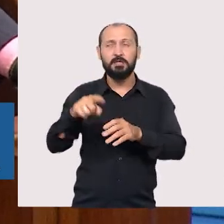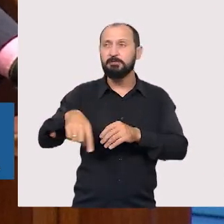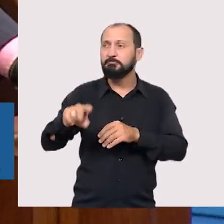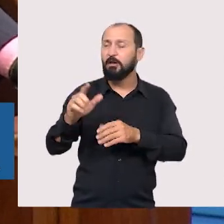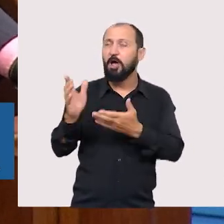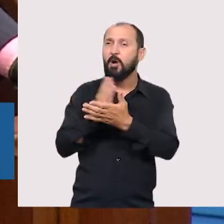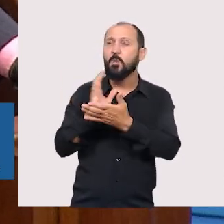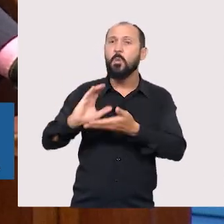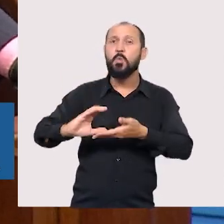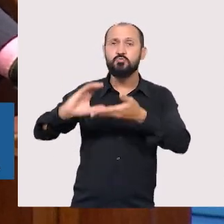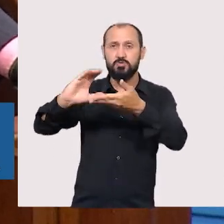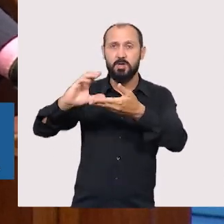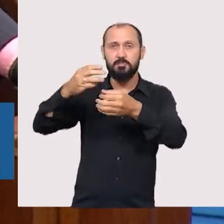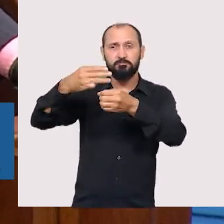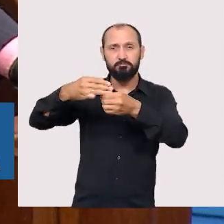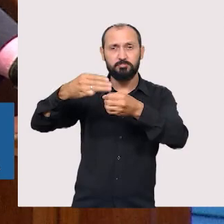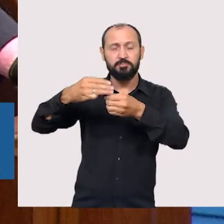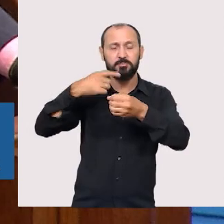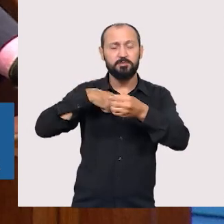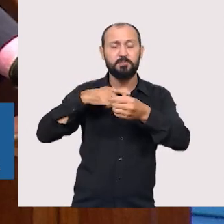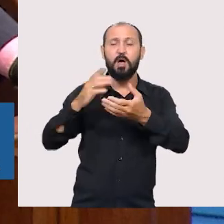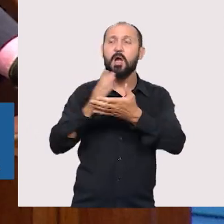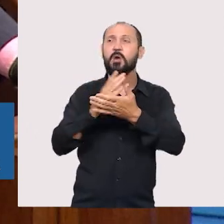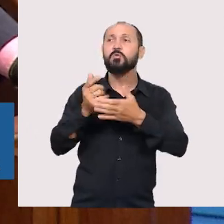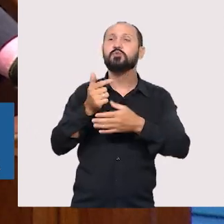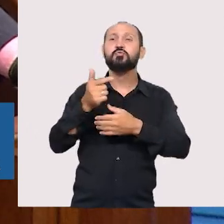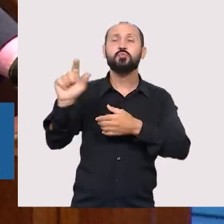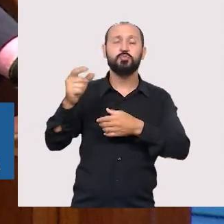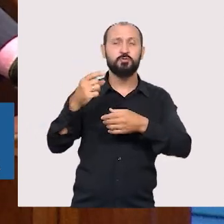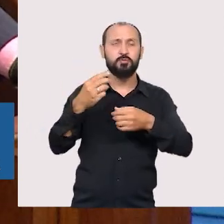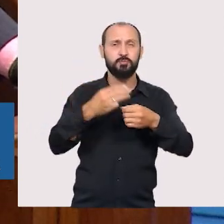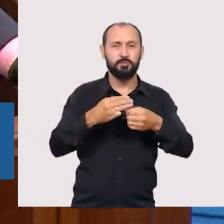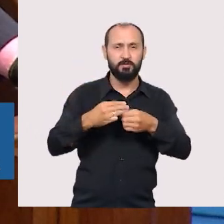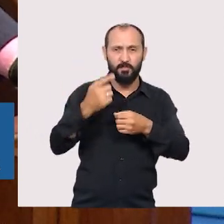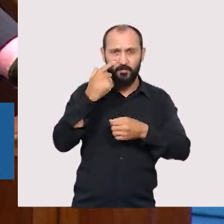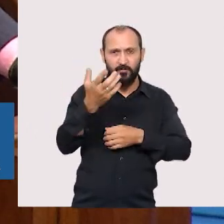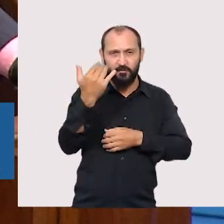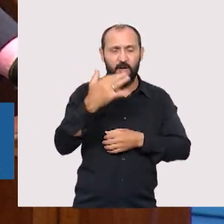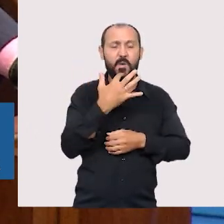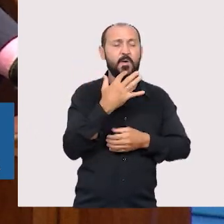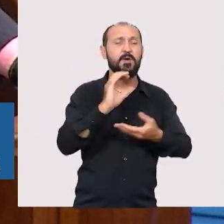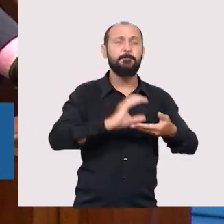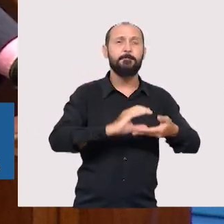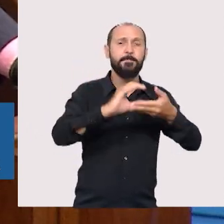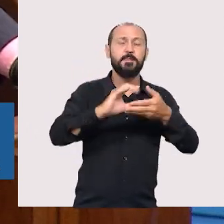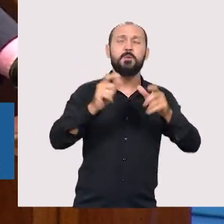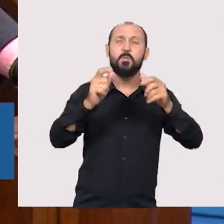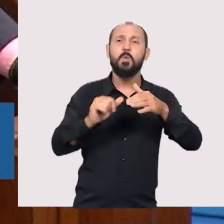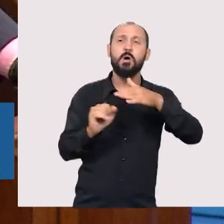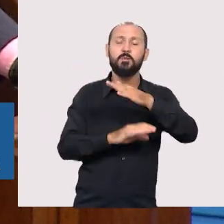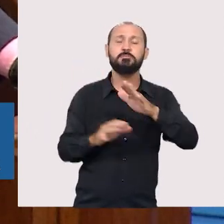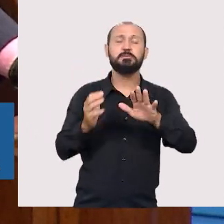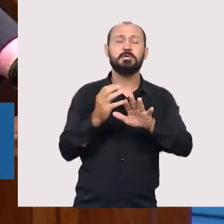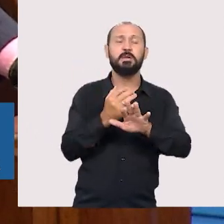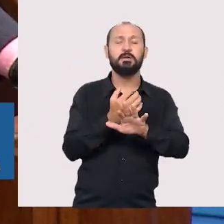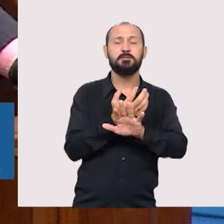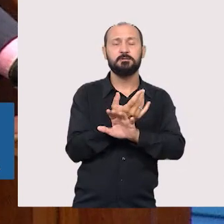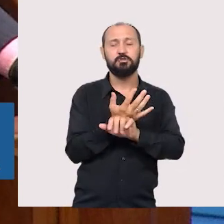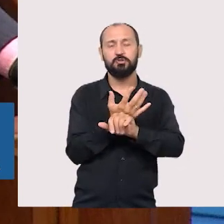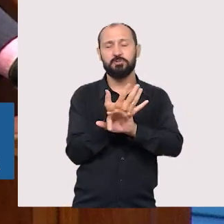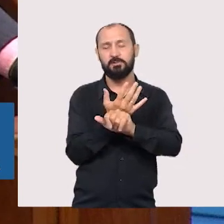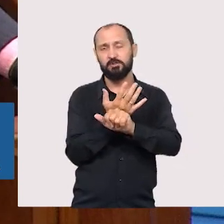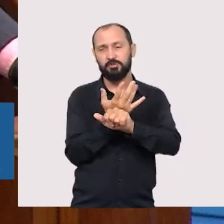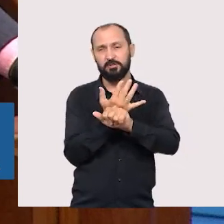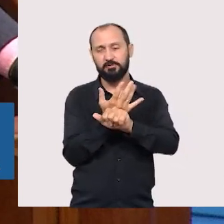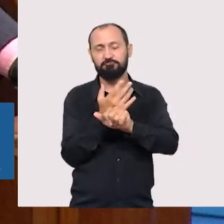também os conselhos tutelares dos seus municípios. Sei que alguns são do interior, são de outros municípios. Conheçam o conselho tutelar, conheçam